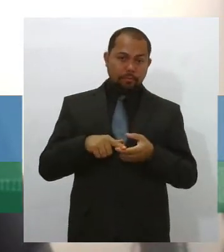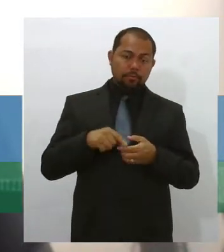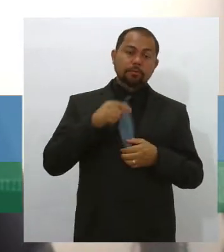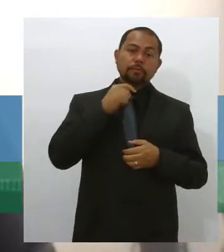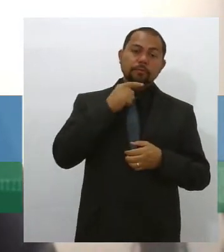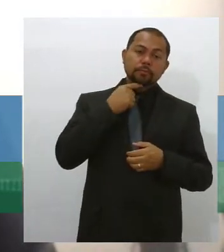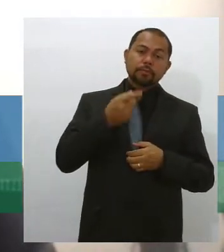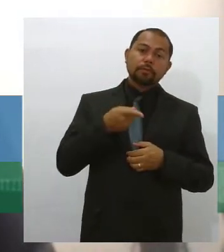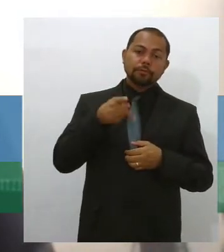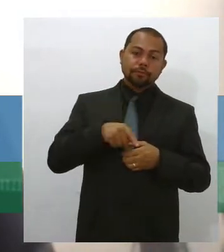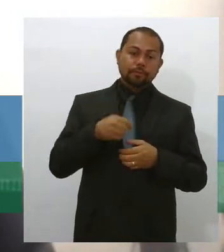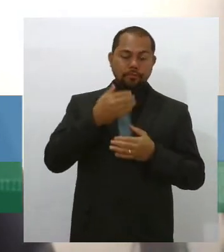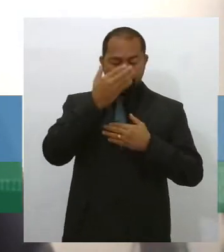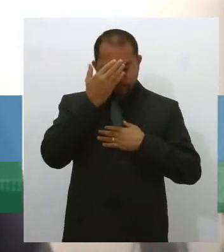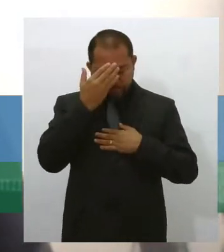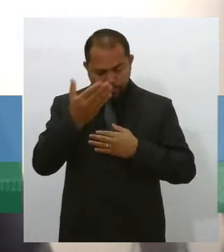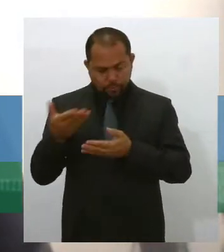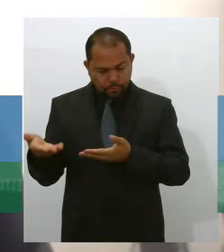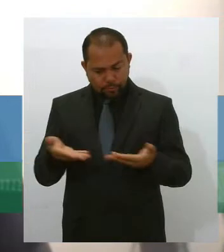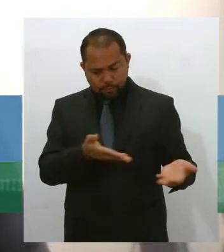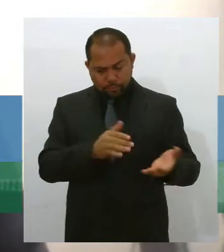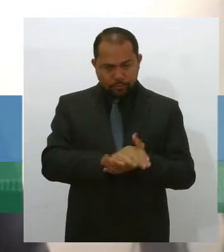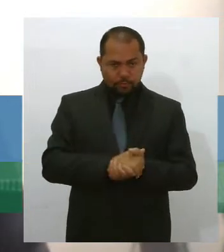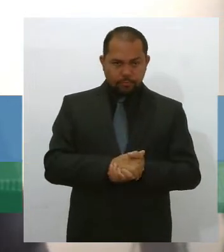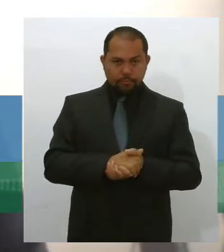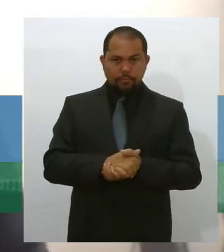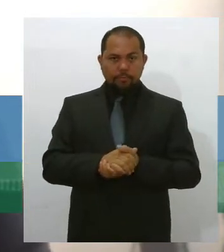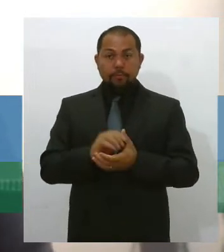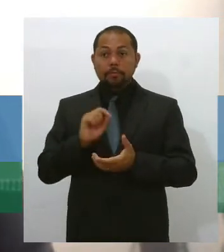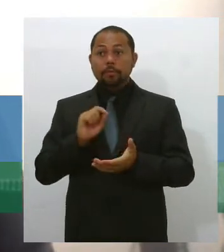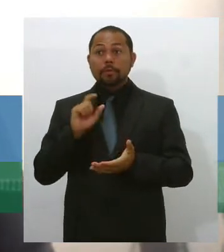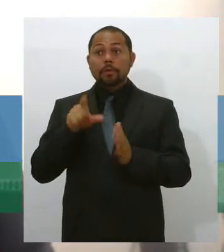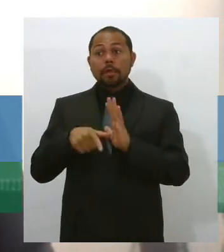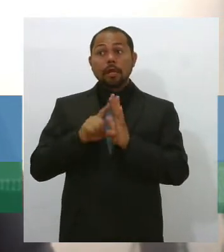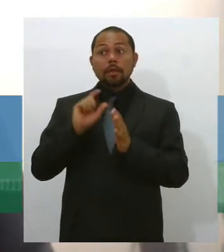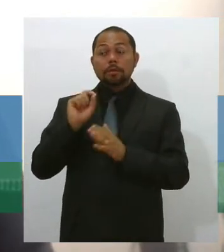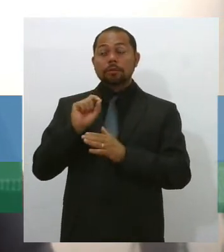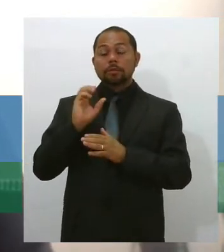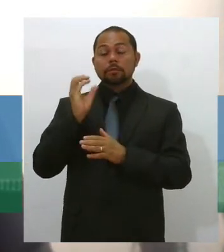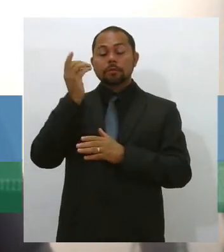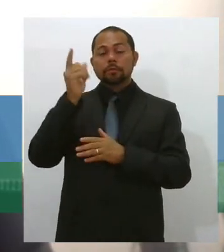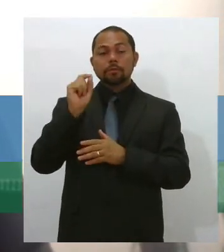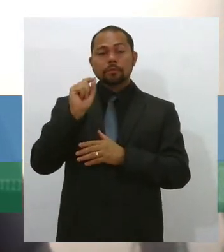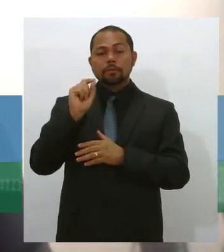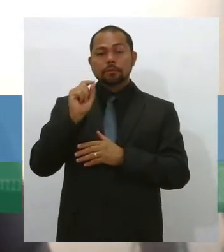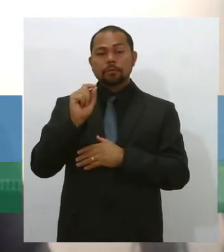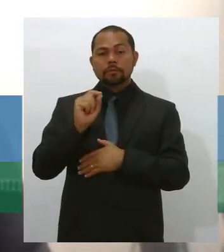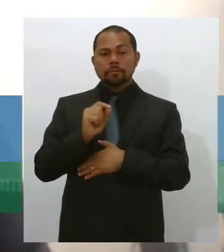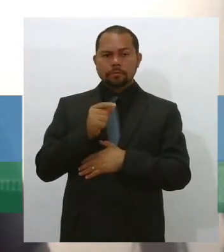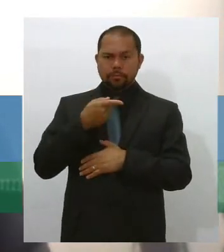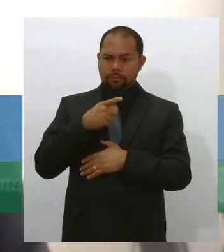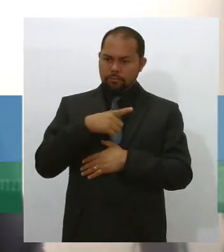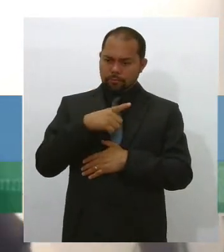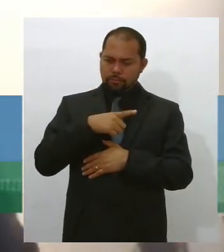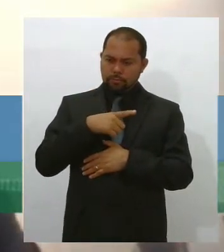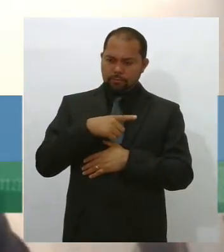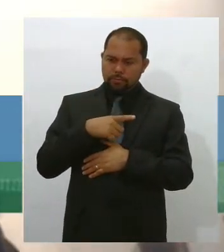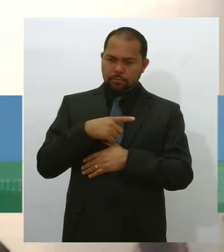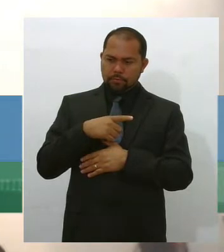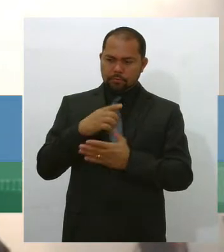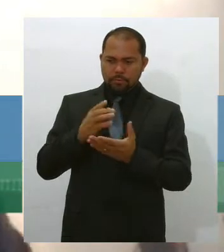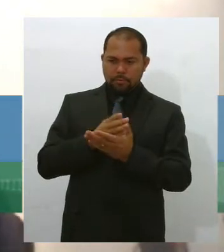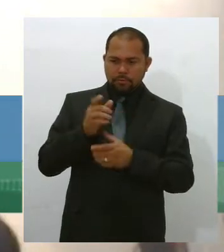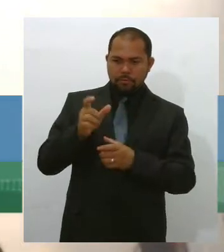obrigado pelo convite o que acontecia Clécia era o seguinte você tinha casos e que